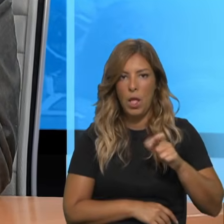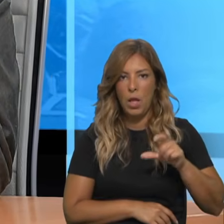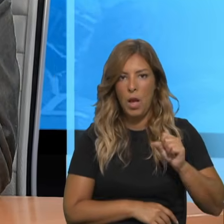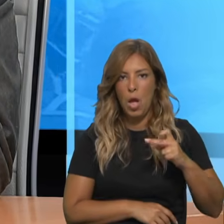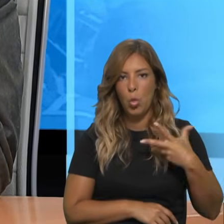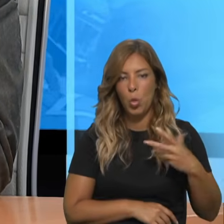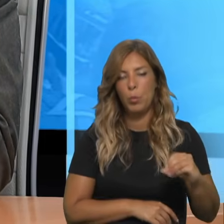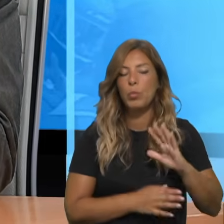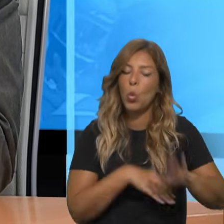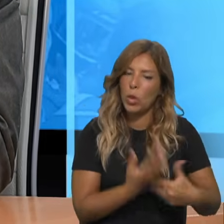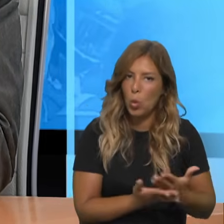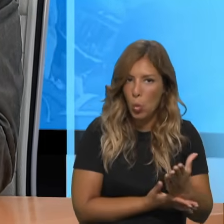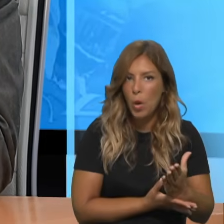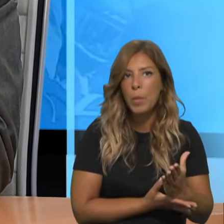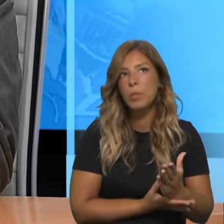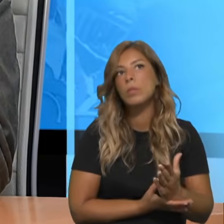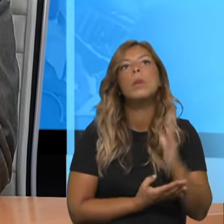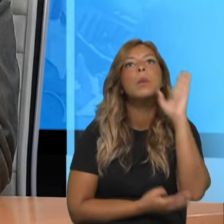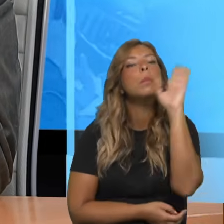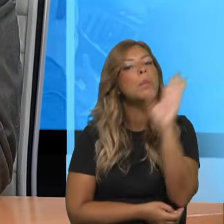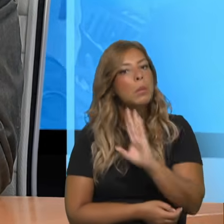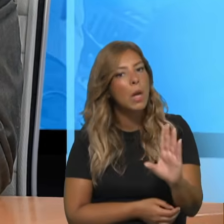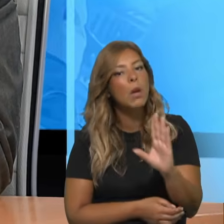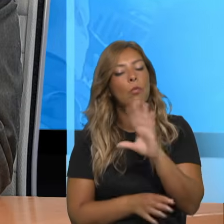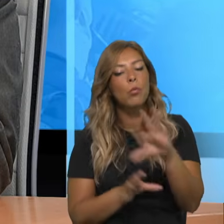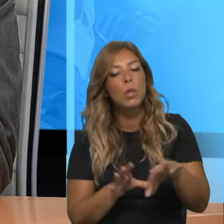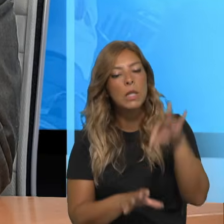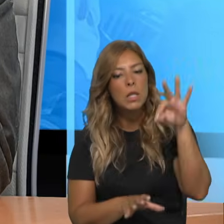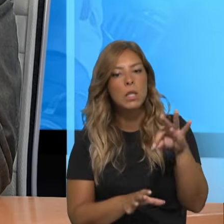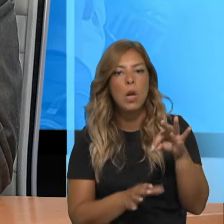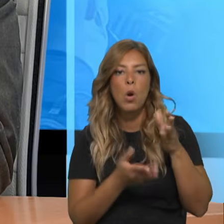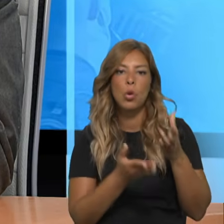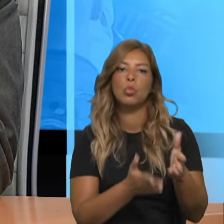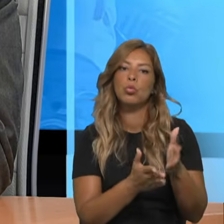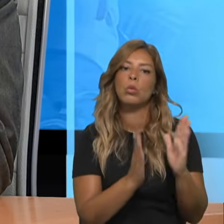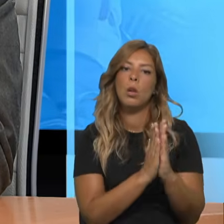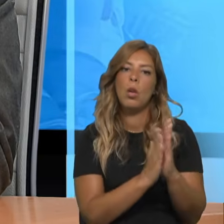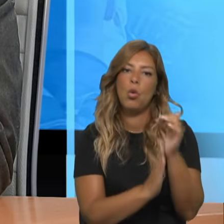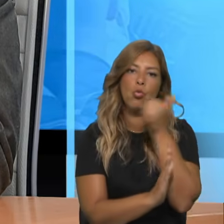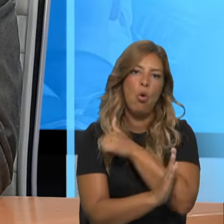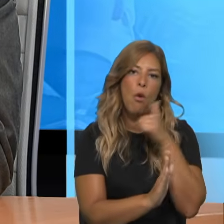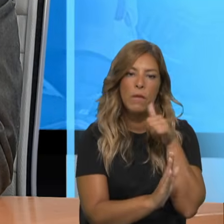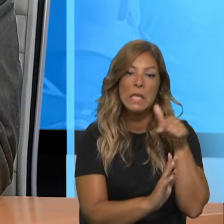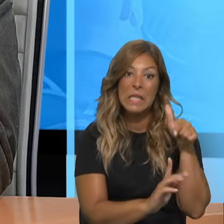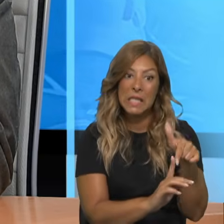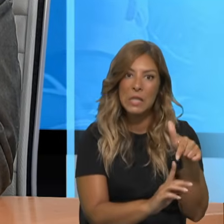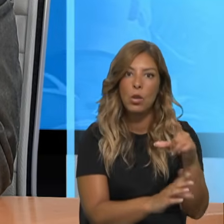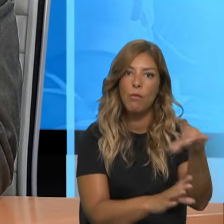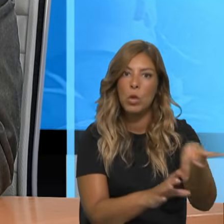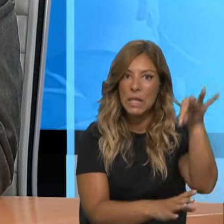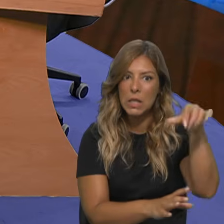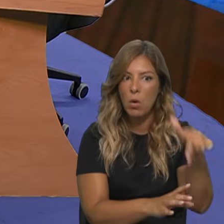a fazer parte. Também sabemos que a Fundação Ajuda à Igreja que Sofre tem estado bastante empenhada em denunciar a situação e em